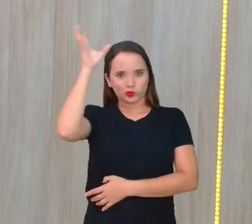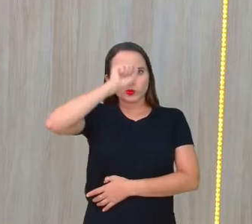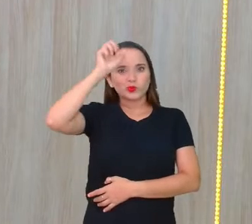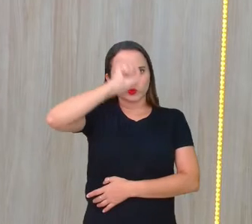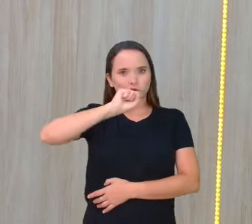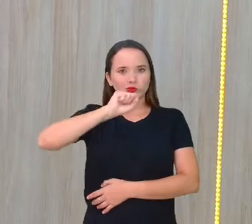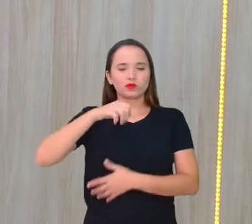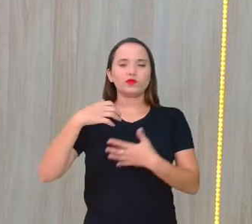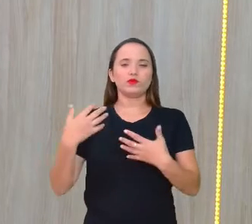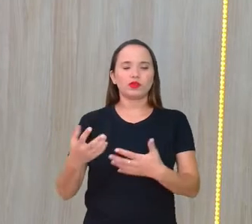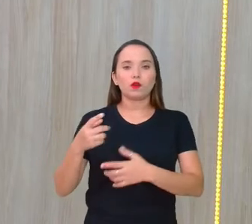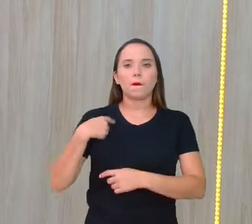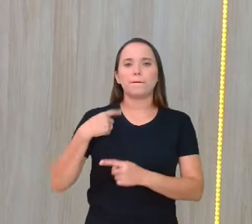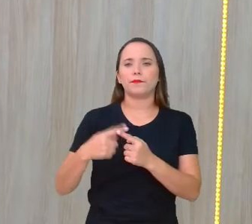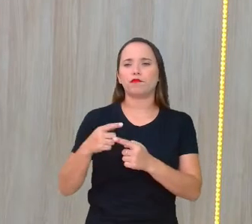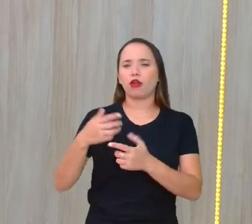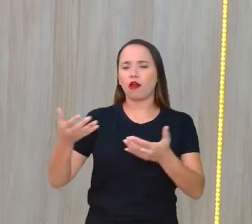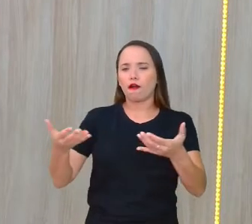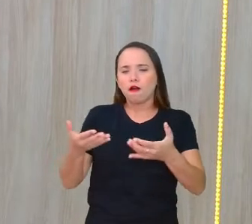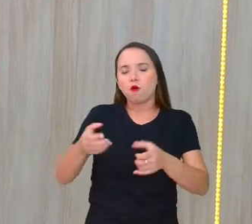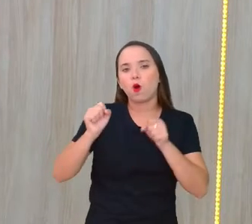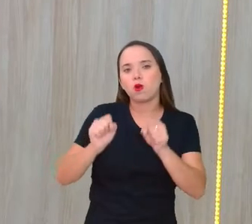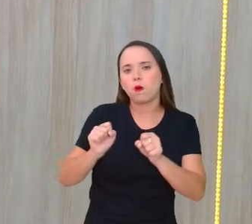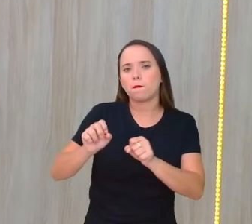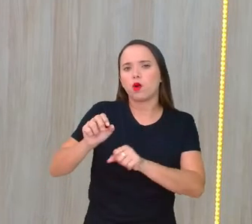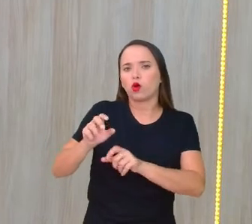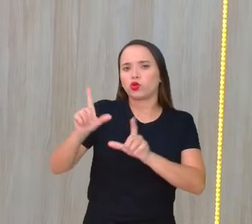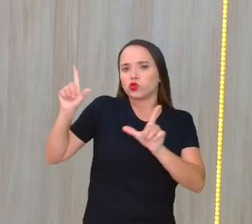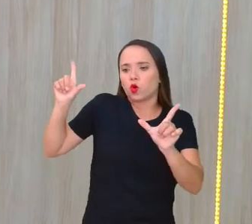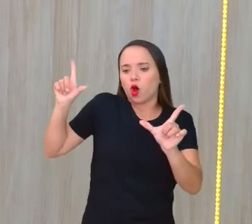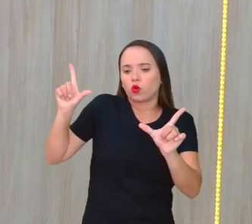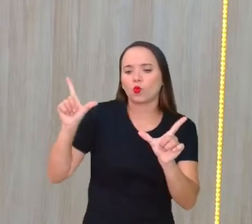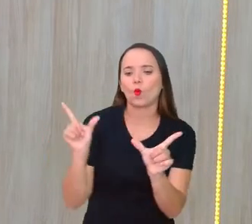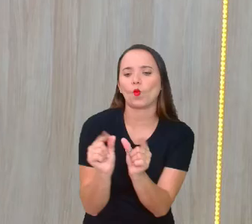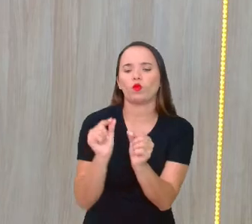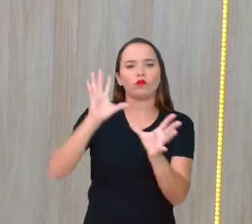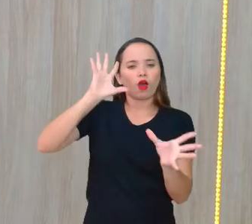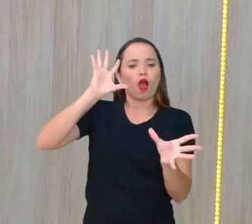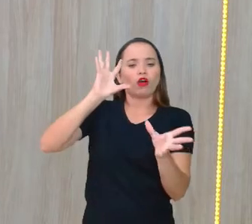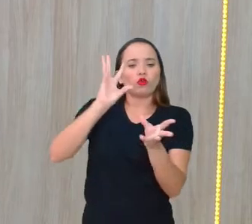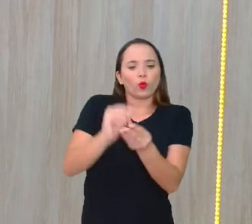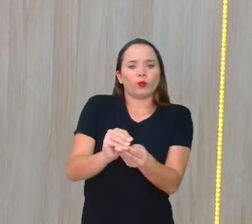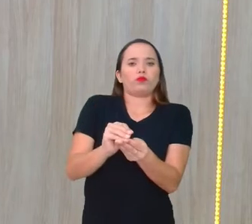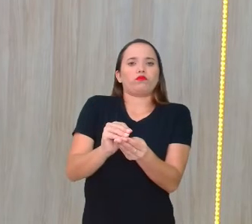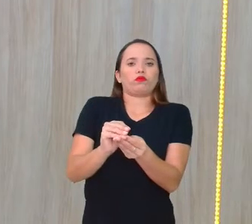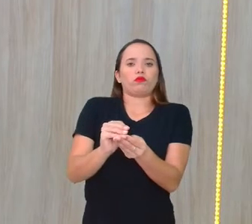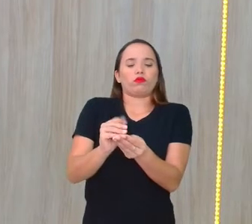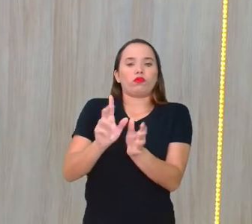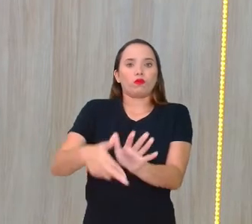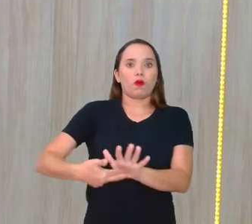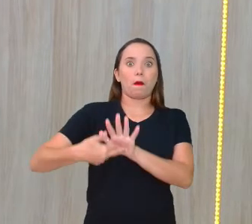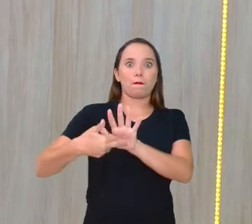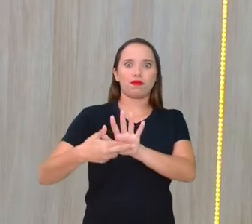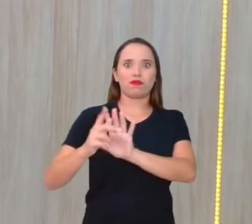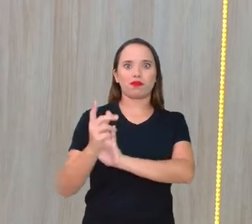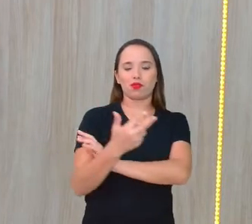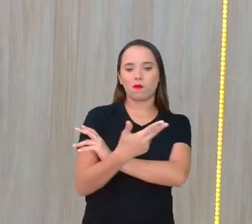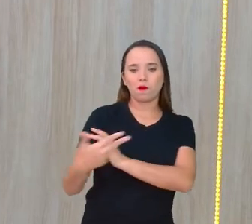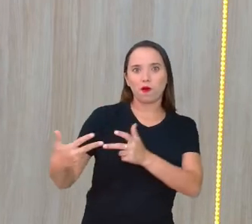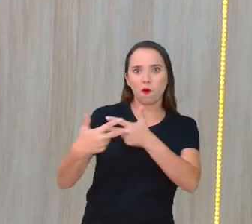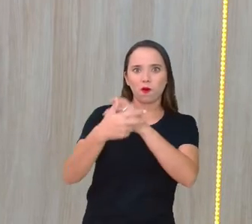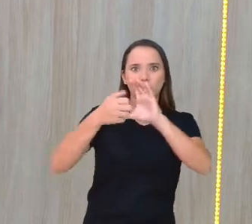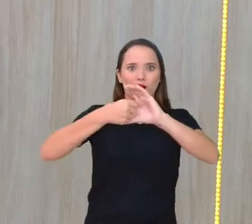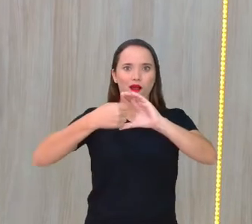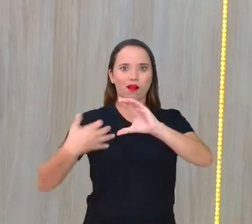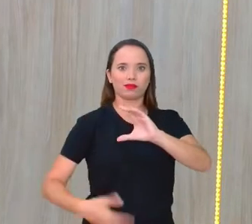posso economizar através de uma representação específica, uma representação bem característica para esse tipo de